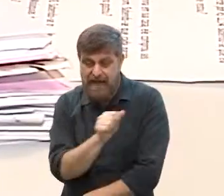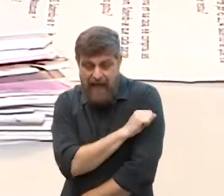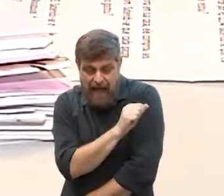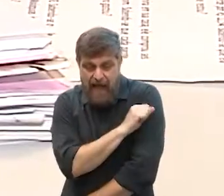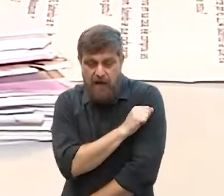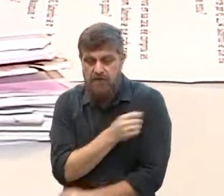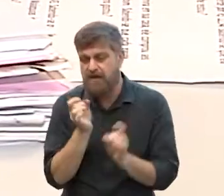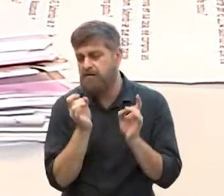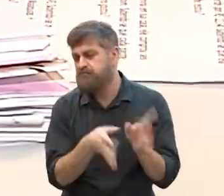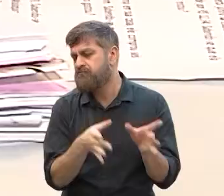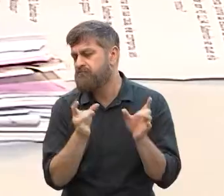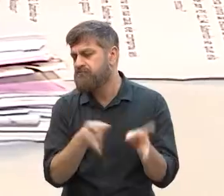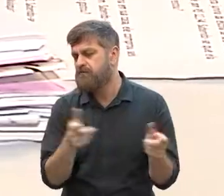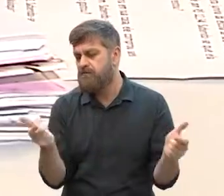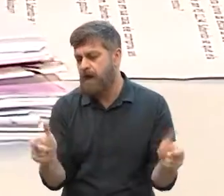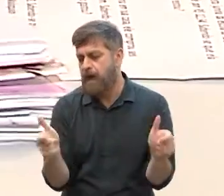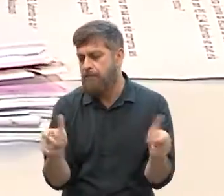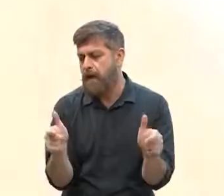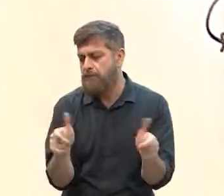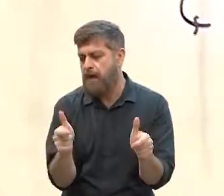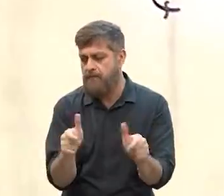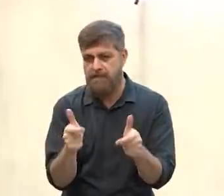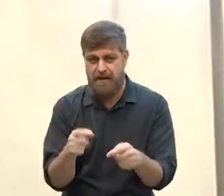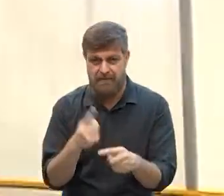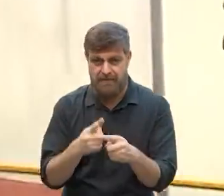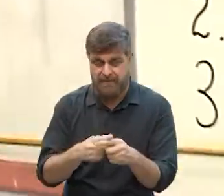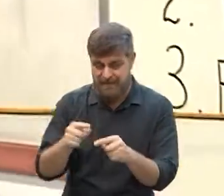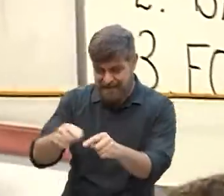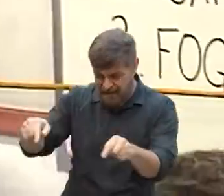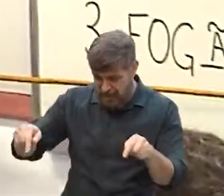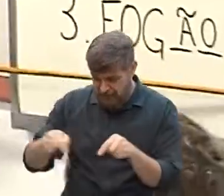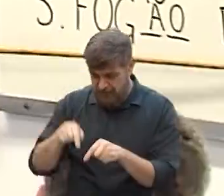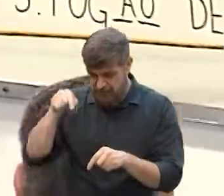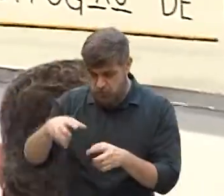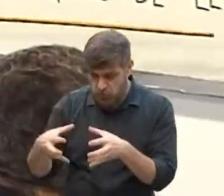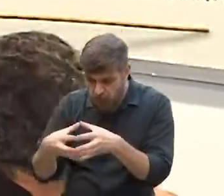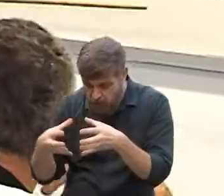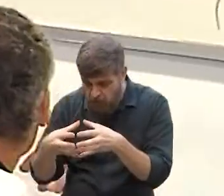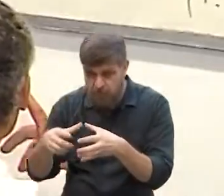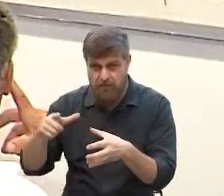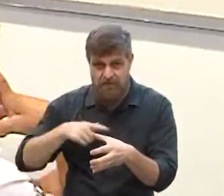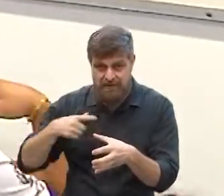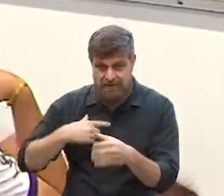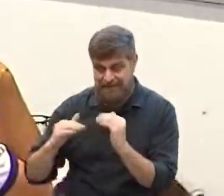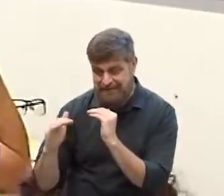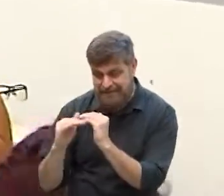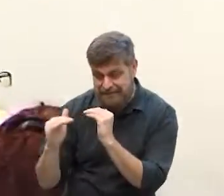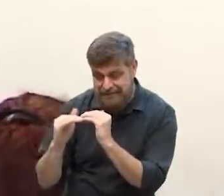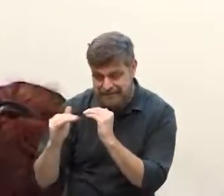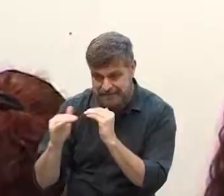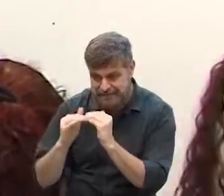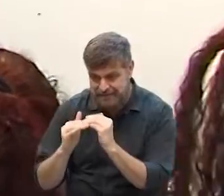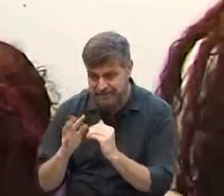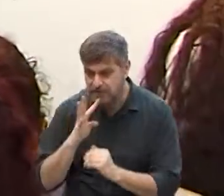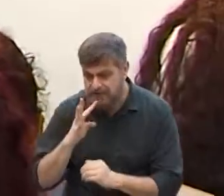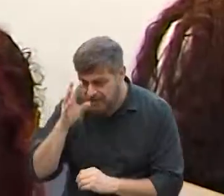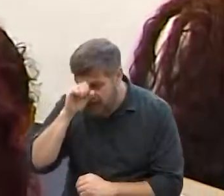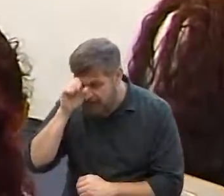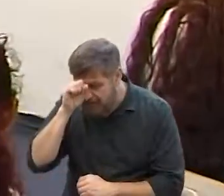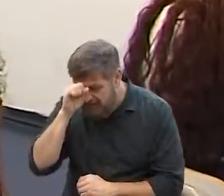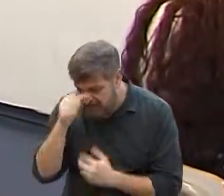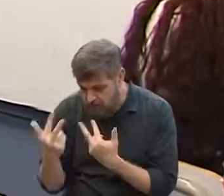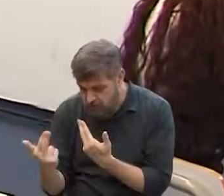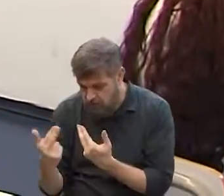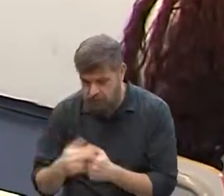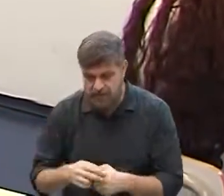porque se a evasão já é grande, quando você junta pessoas que têm o mesmo nível de conhecimento,